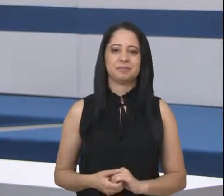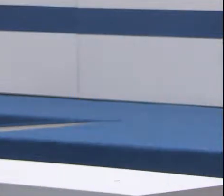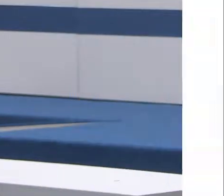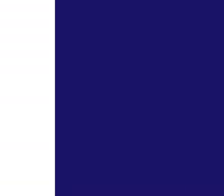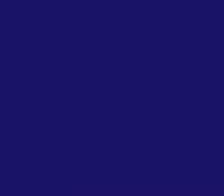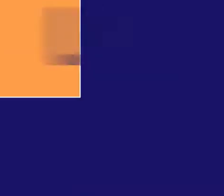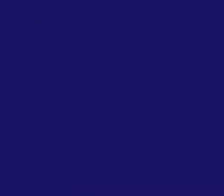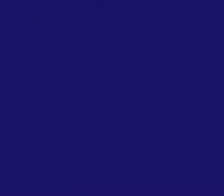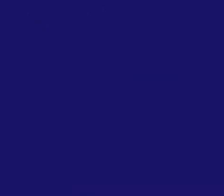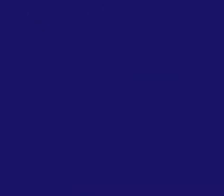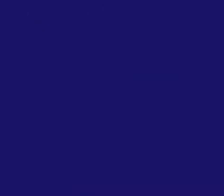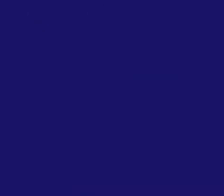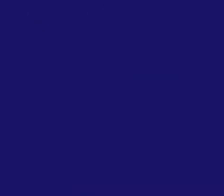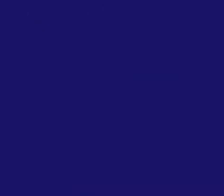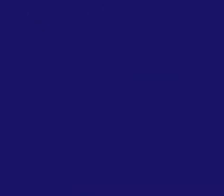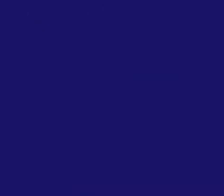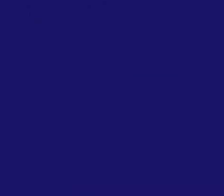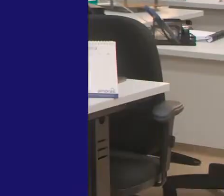nossa cidade.